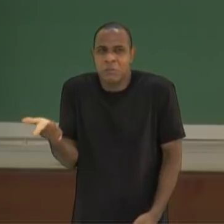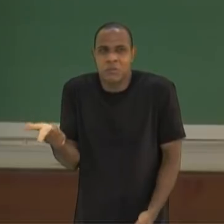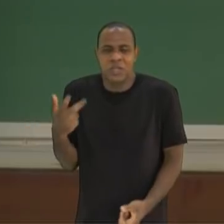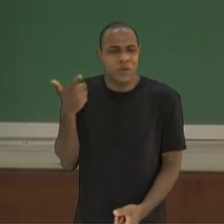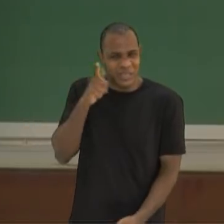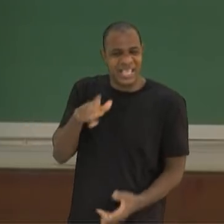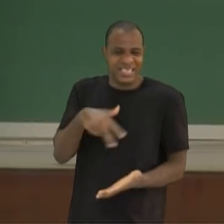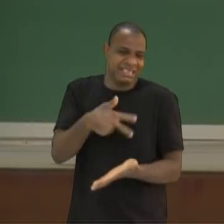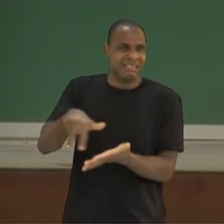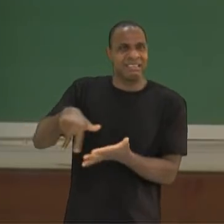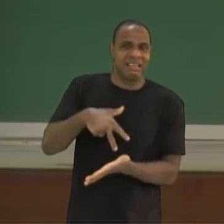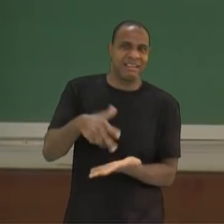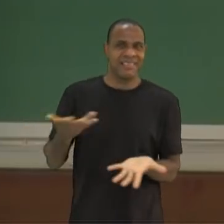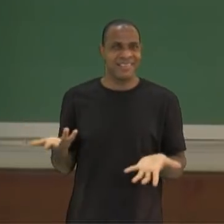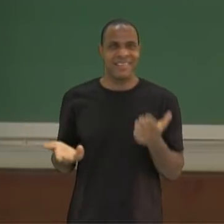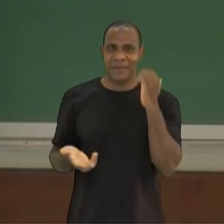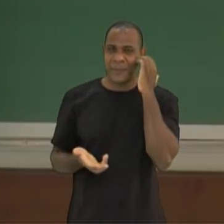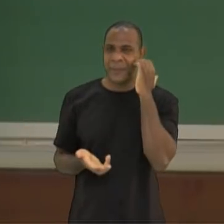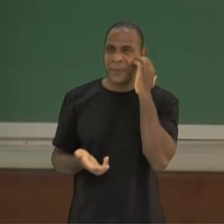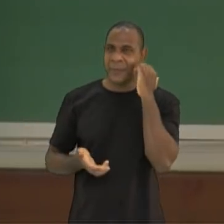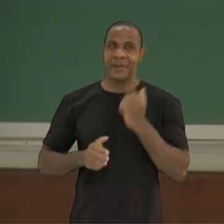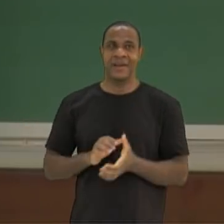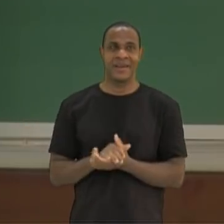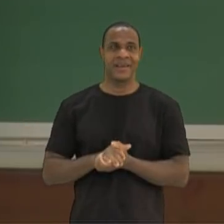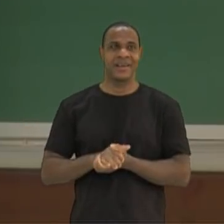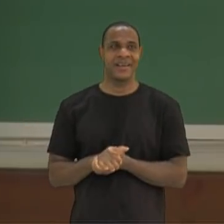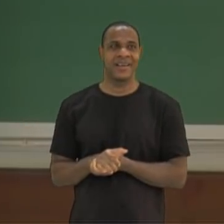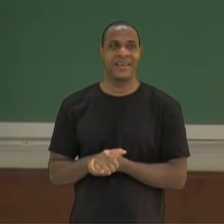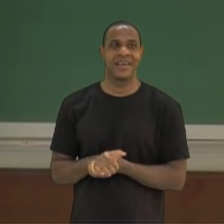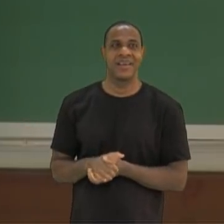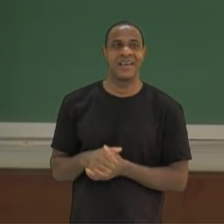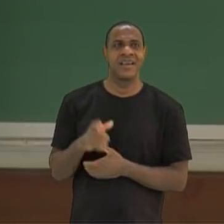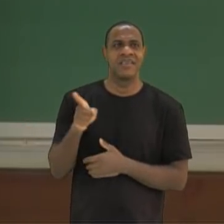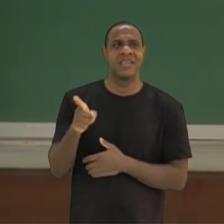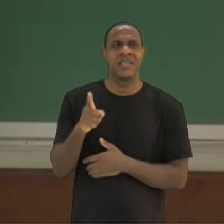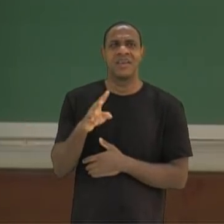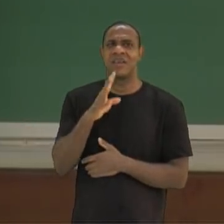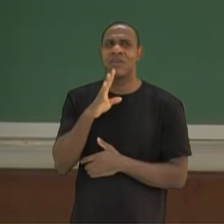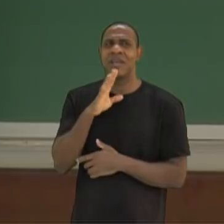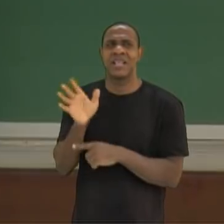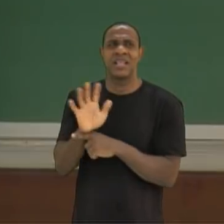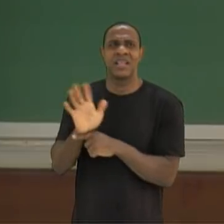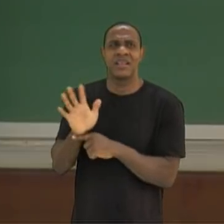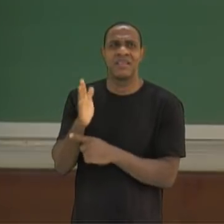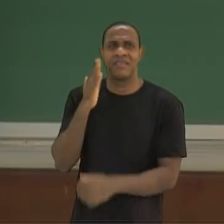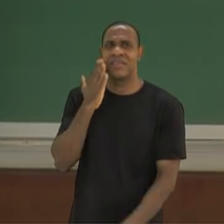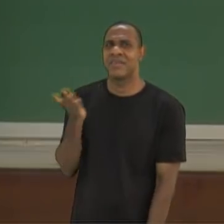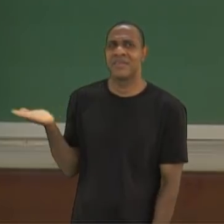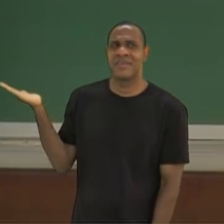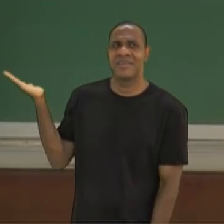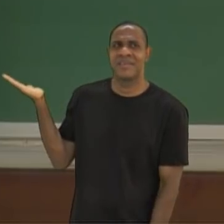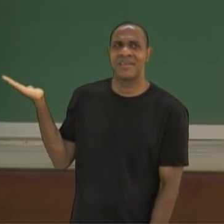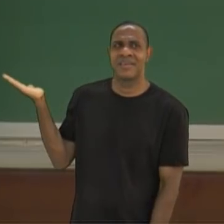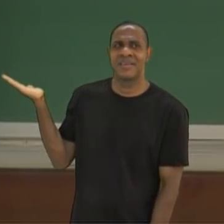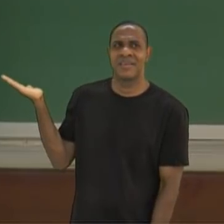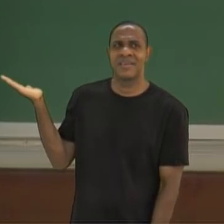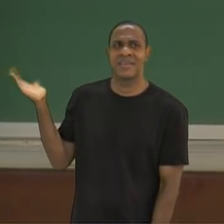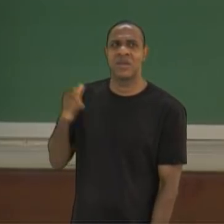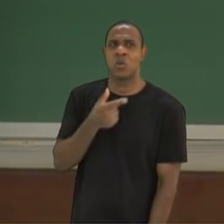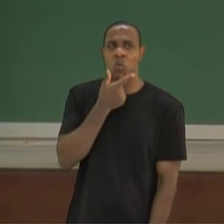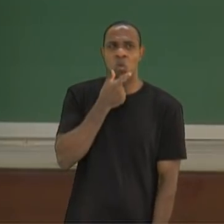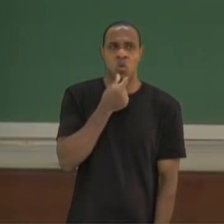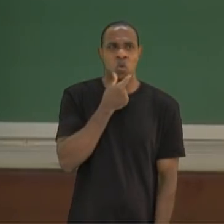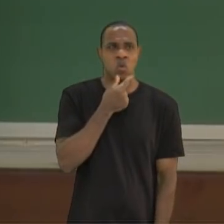you heard of finger tutting? Você já ouviu falar desse finger tutting? Então aqui na imagem eu tenho um